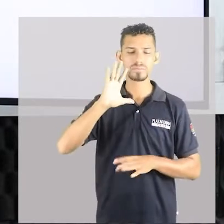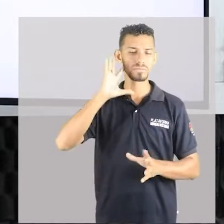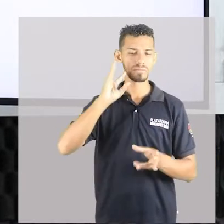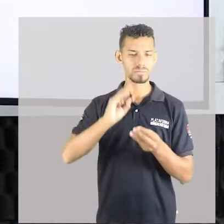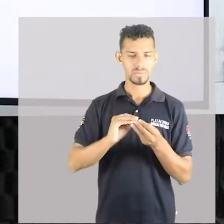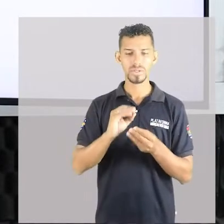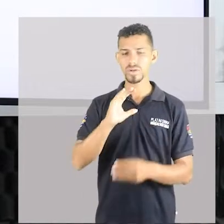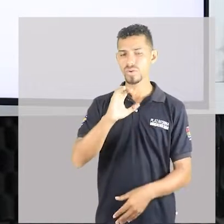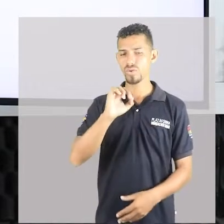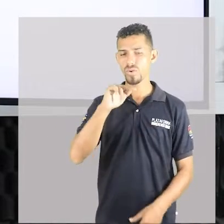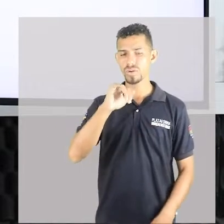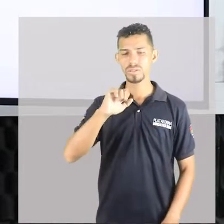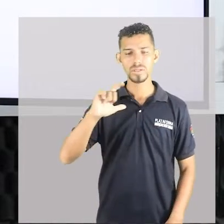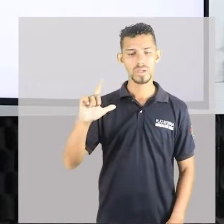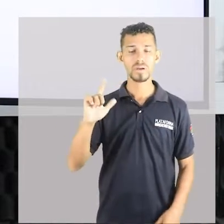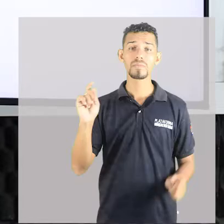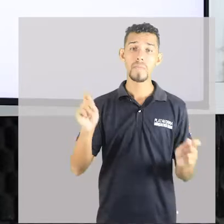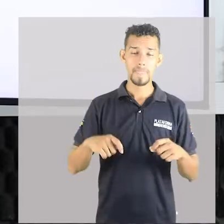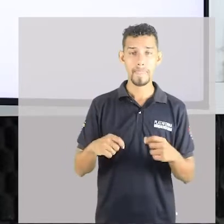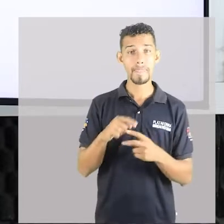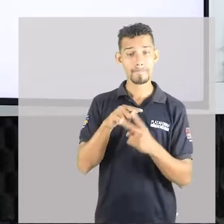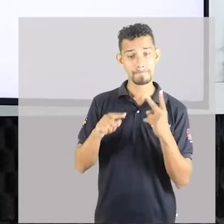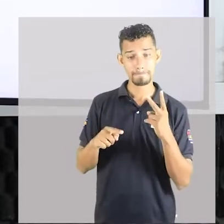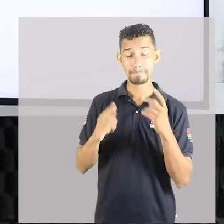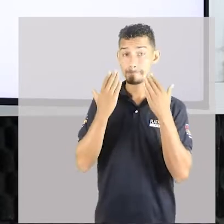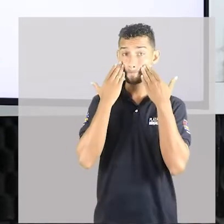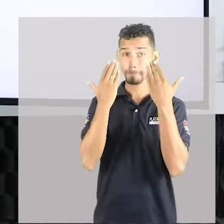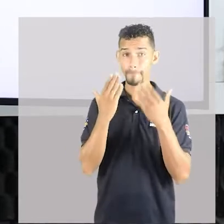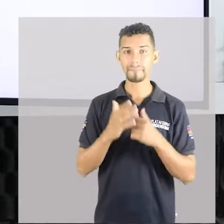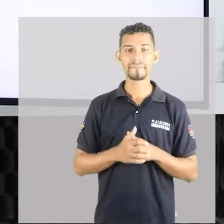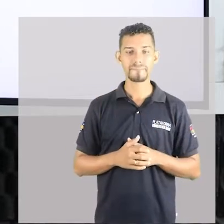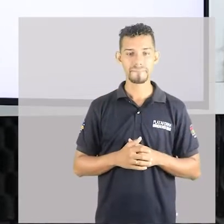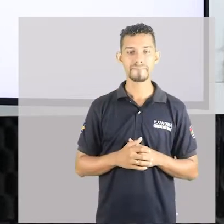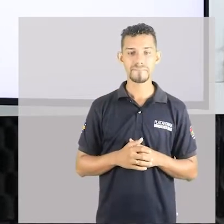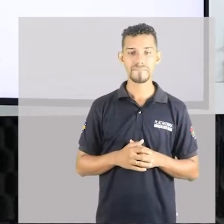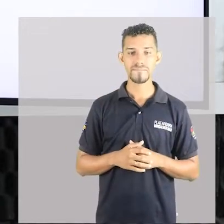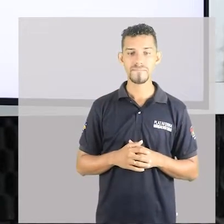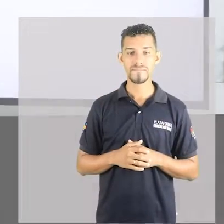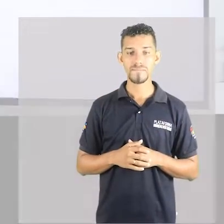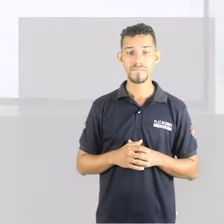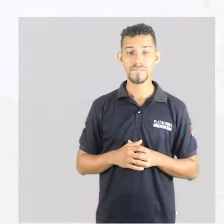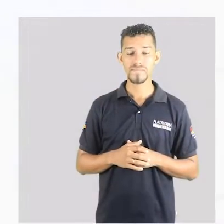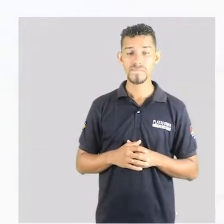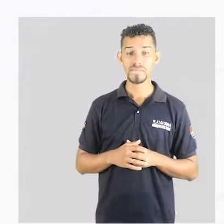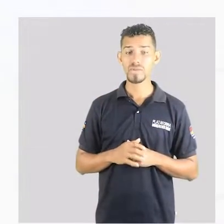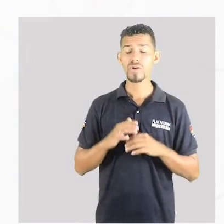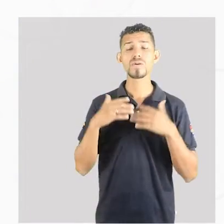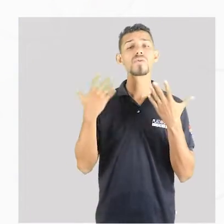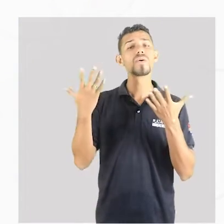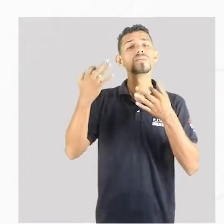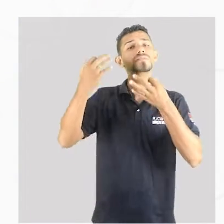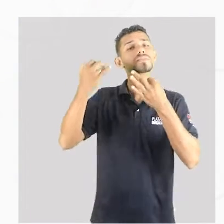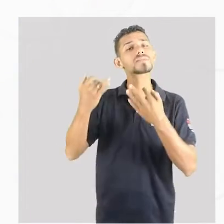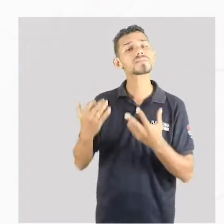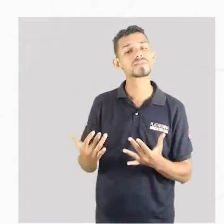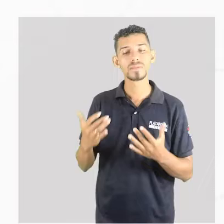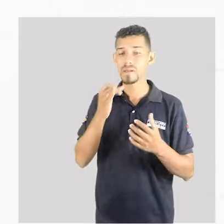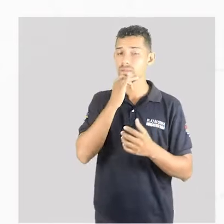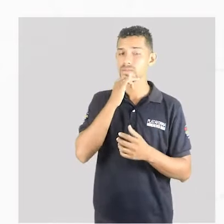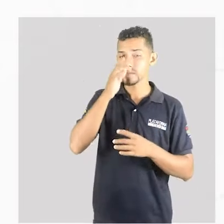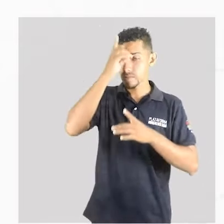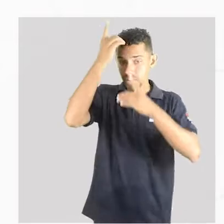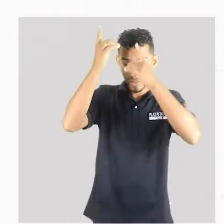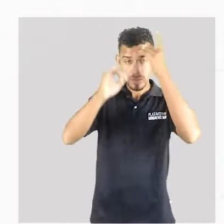colonial, mas principalmente esses dois que vão estar à frente. Bom, e aí qual é a justificativa ideológica para